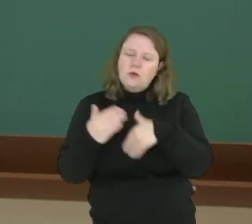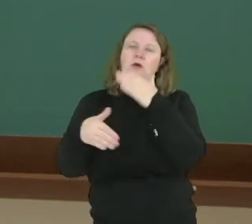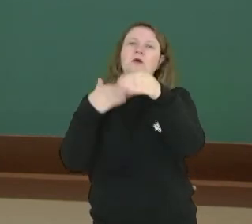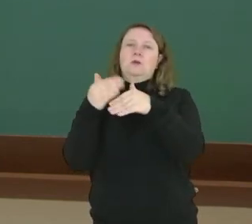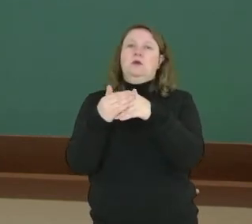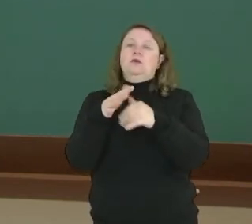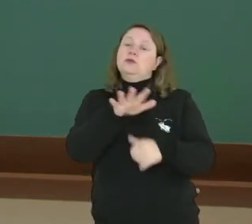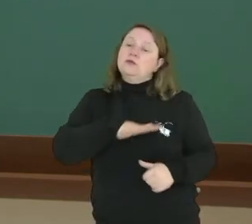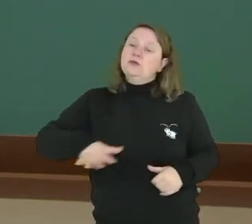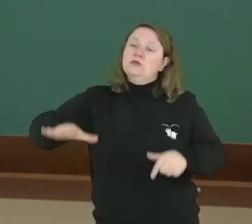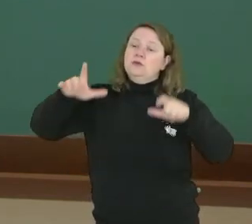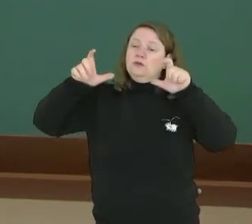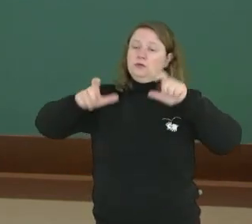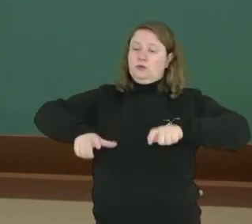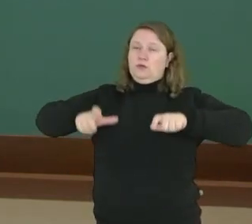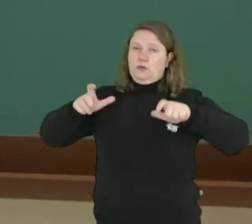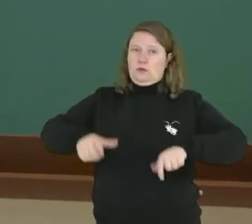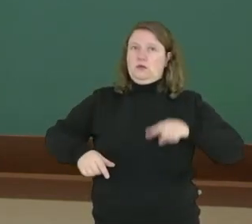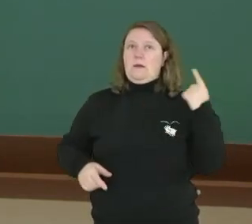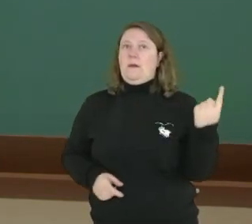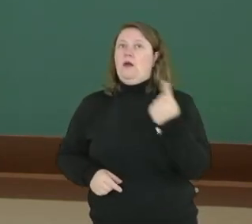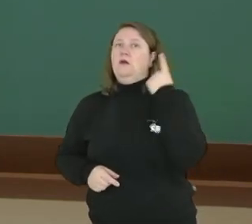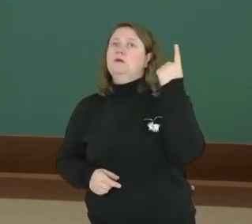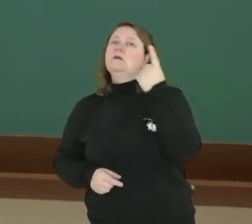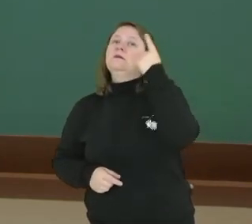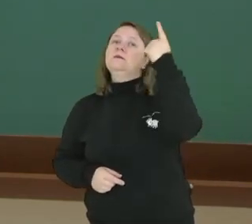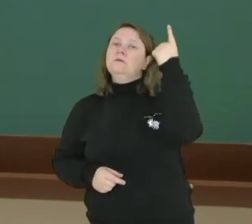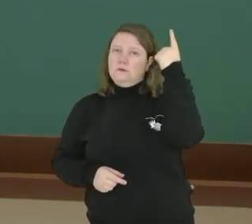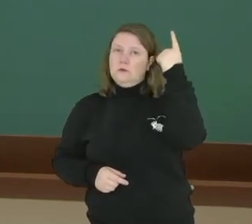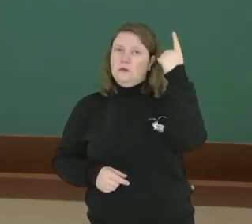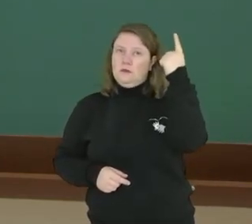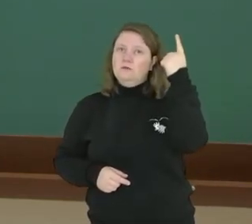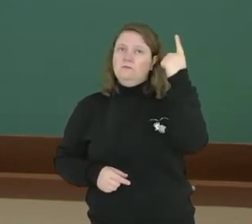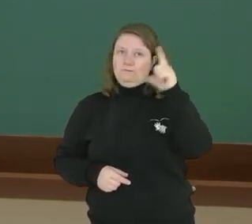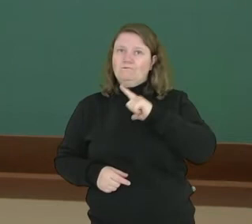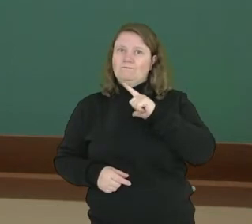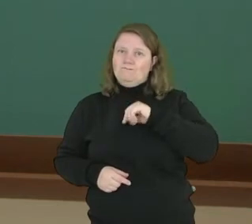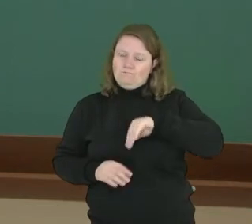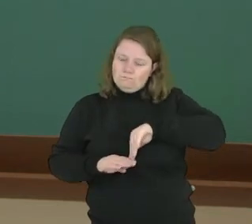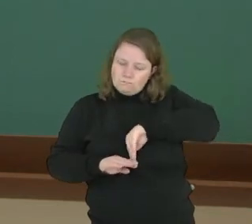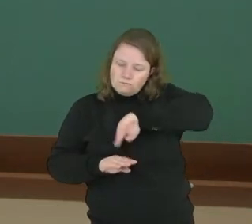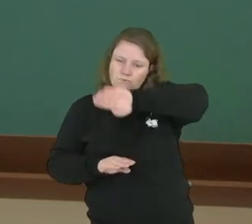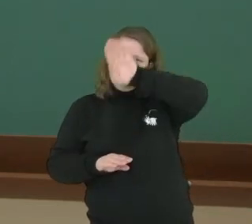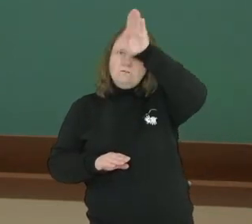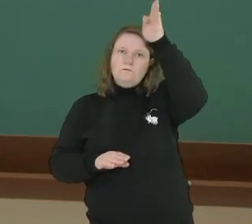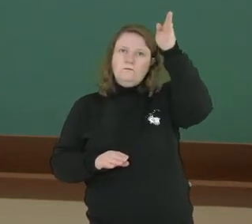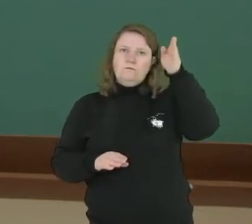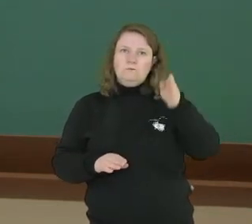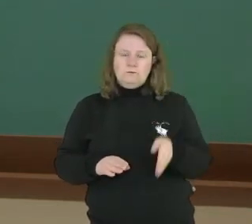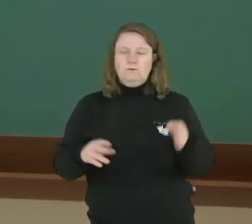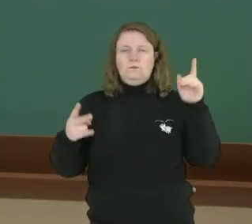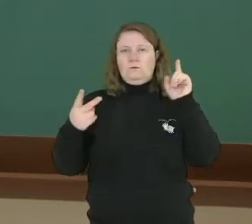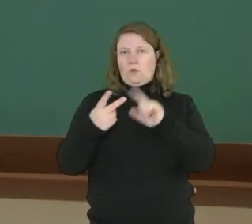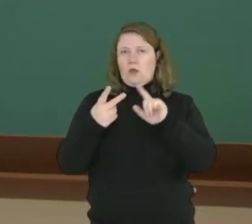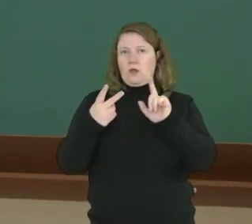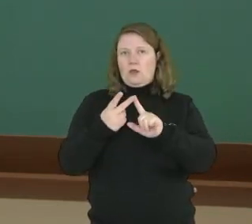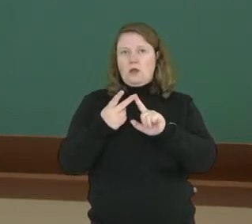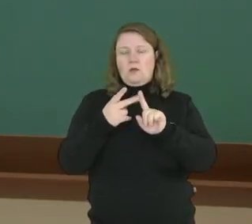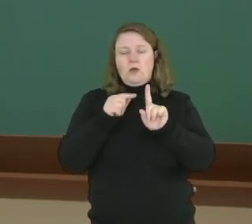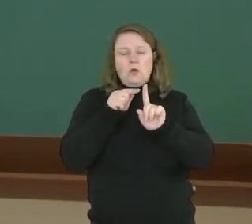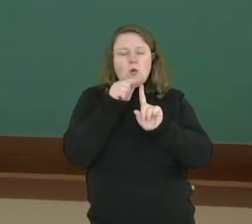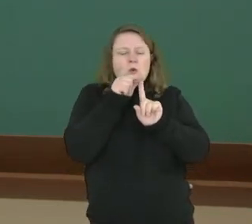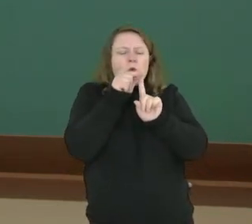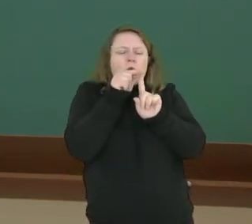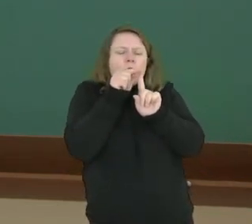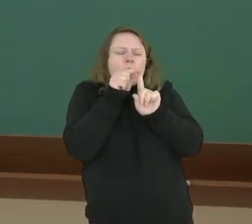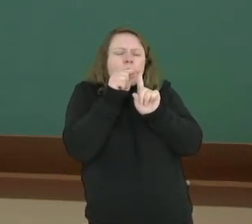em áreas de altitudes mais elevadas, então regiões de planaltos, de serras, e também em áreas com temperaturas